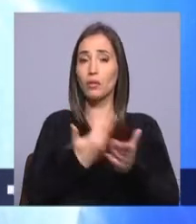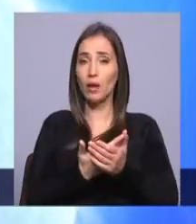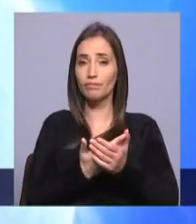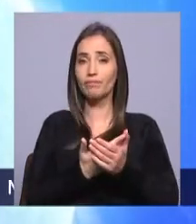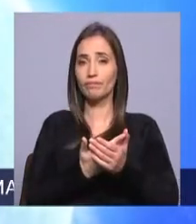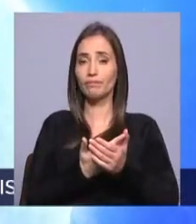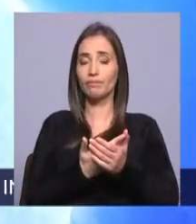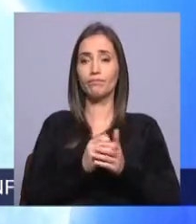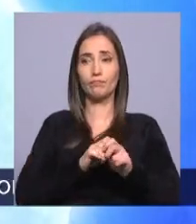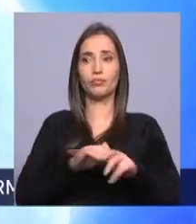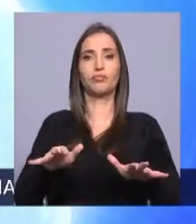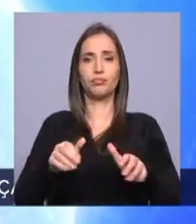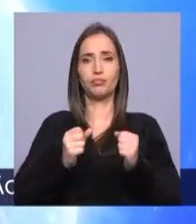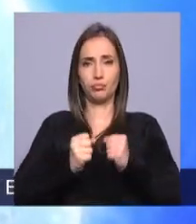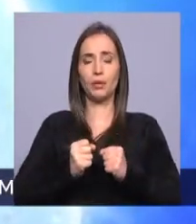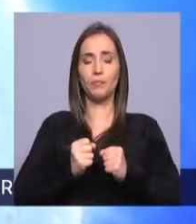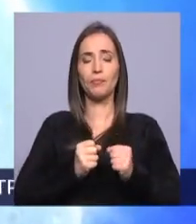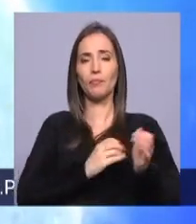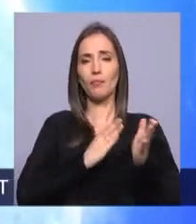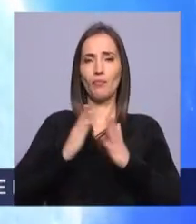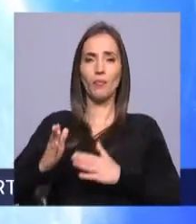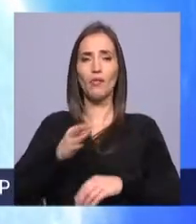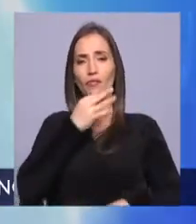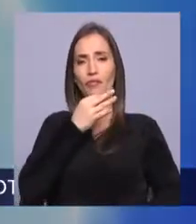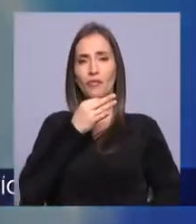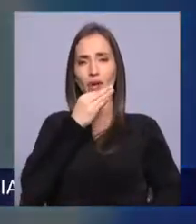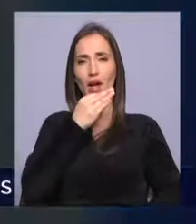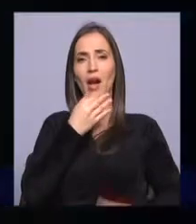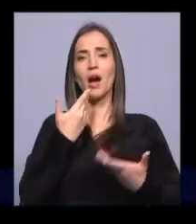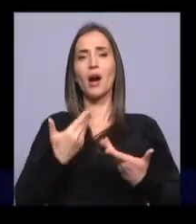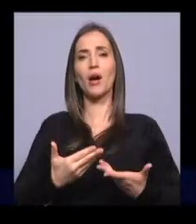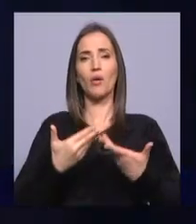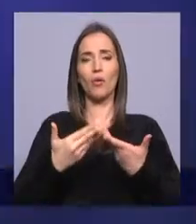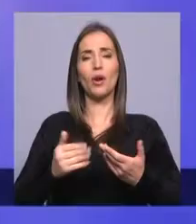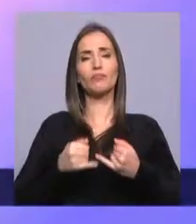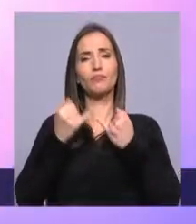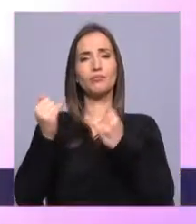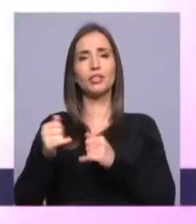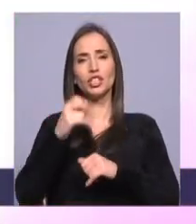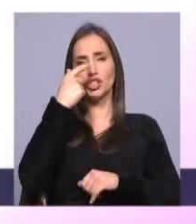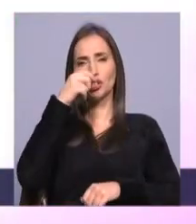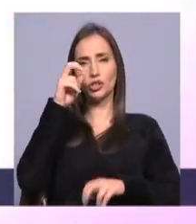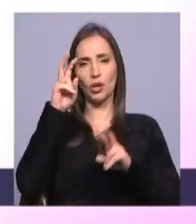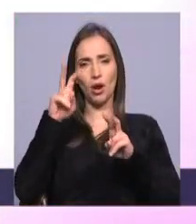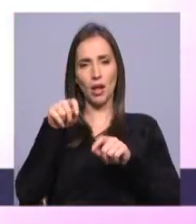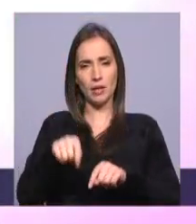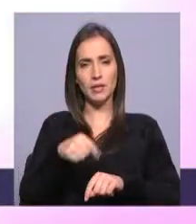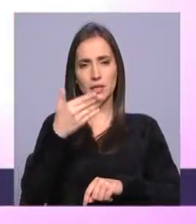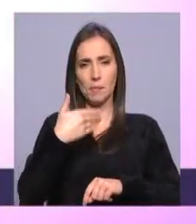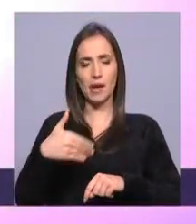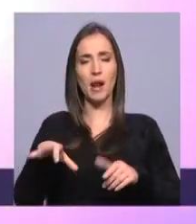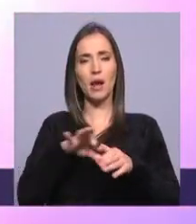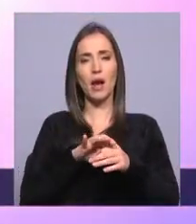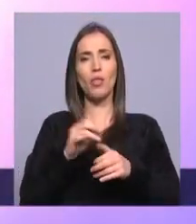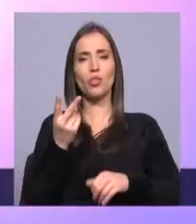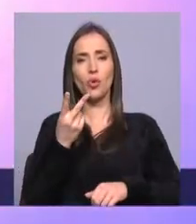realmente energéticas. Mas, já que estamos a falar de grandes energias, dou um salto também a uma outra história desta semana que nos leva a um casal de estrelas,